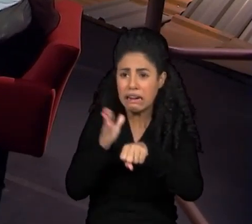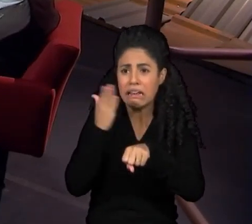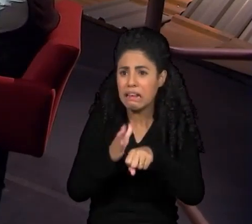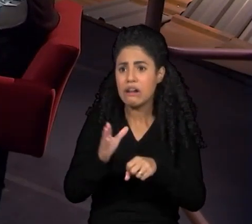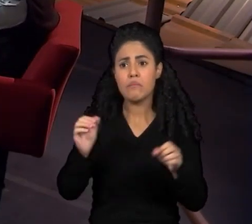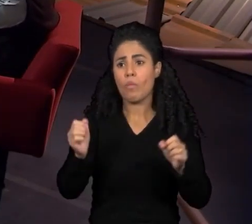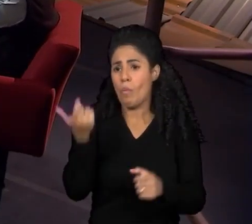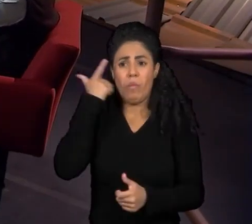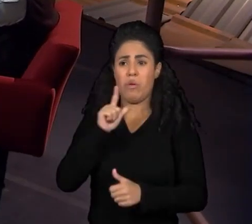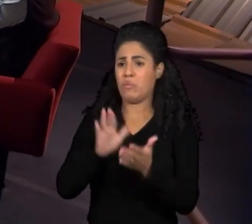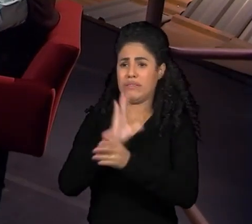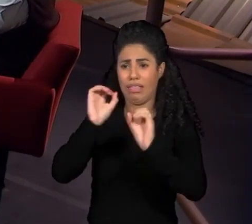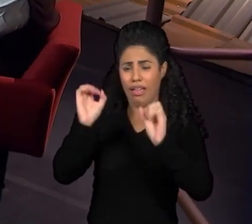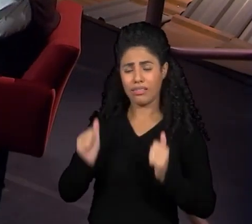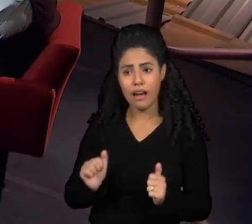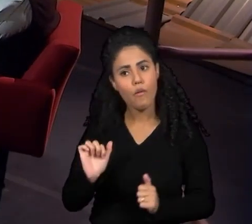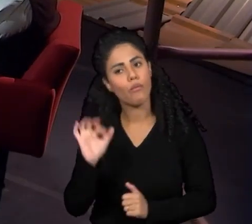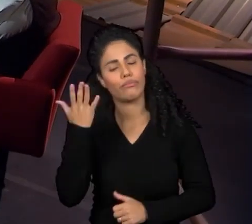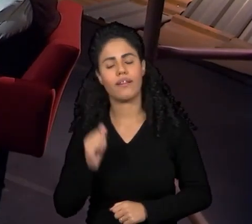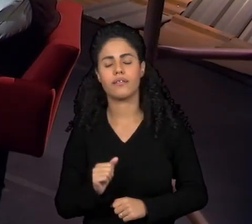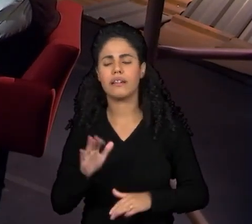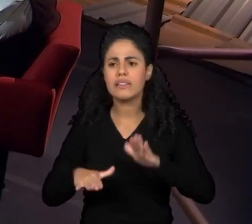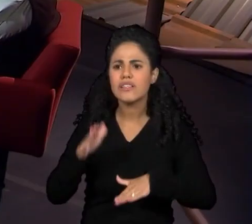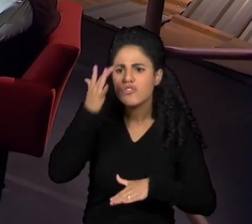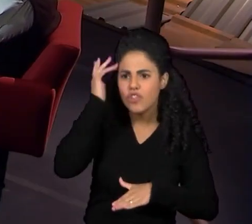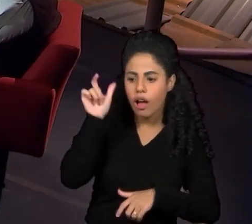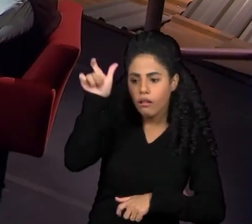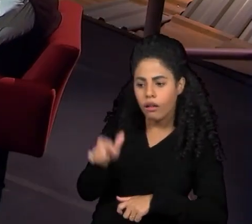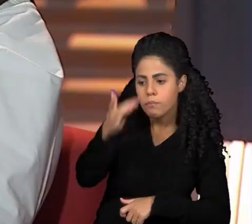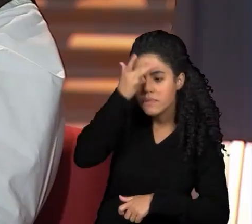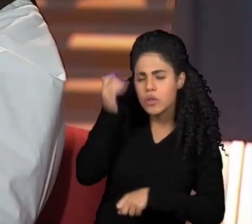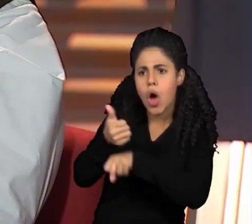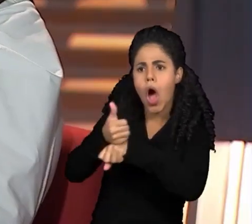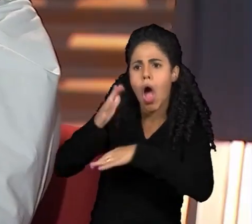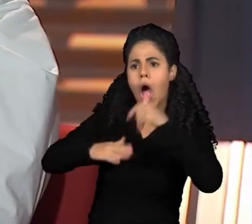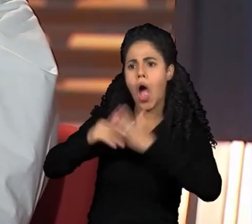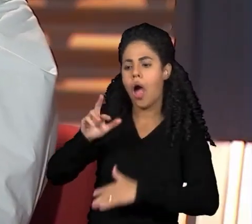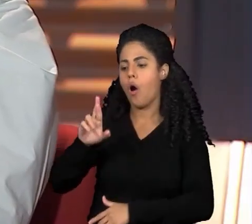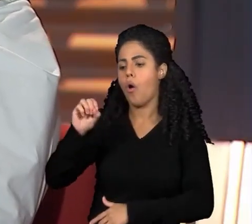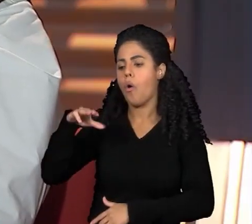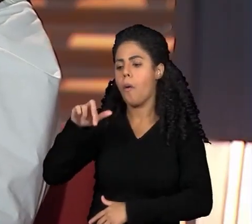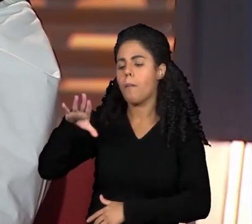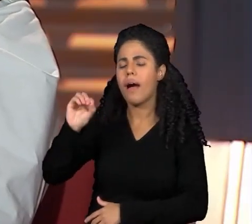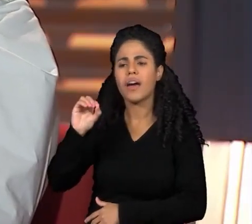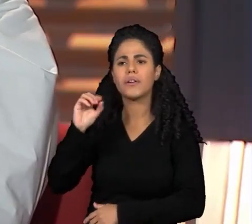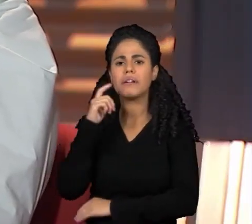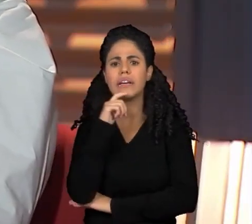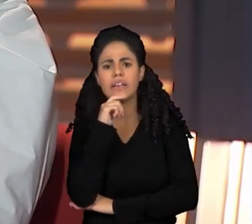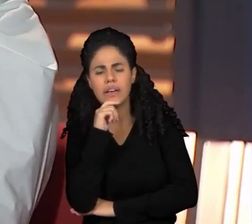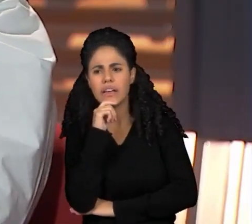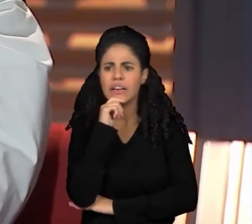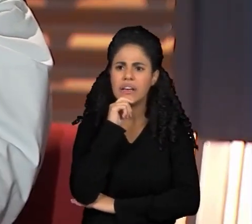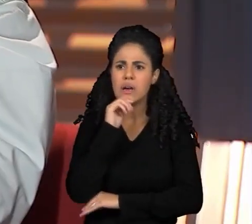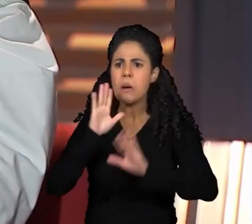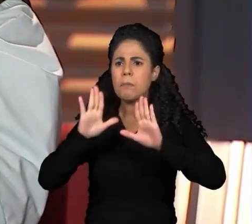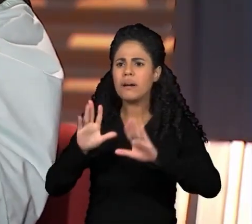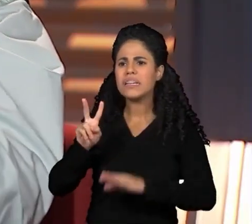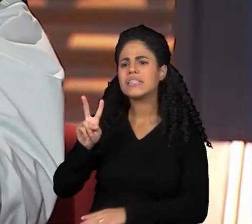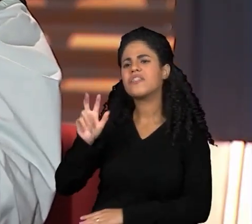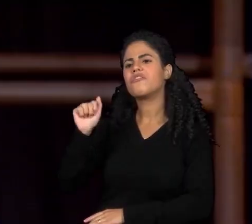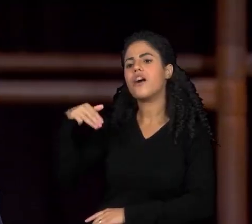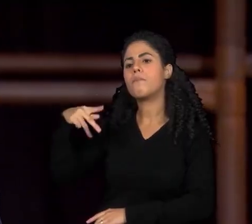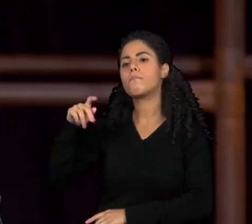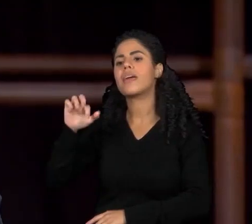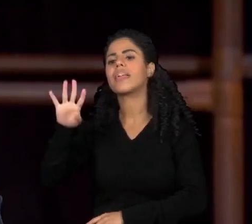razão Eu só não gosto quando o jogador Eu tenho um jogador que me falou que era o Romário do claramente ele tava muito mais próximo de um